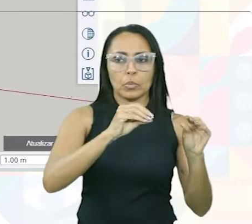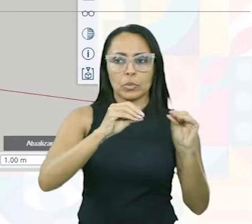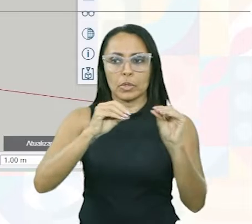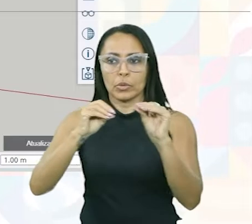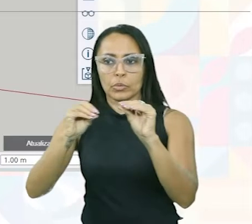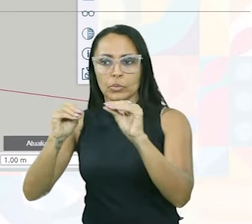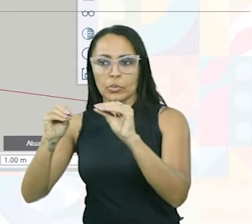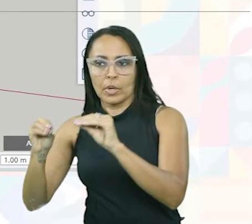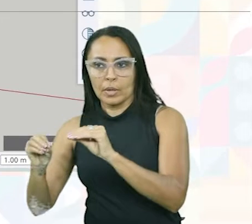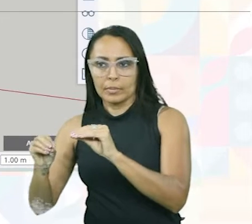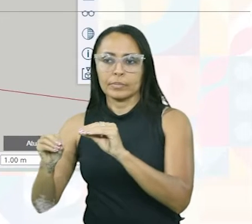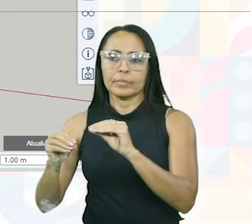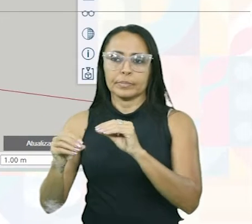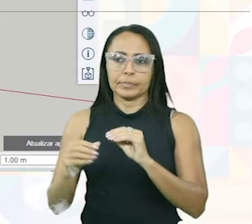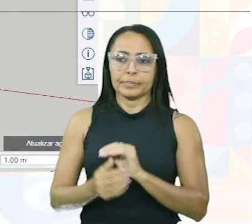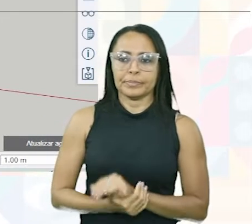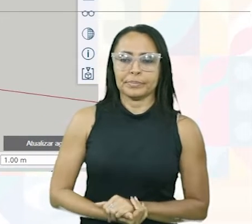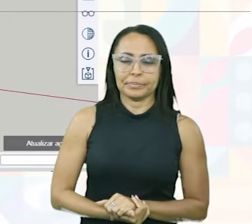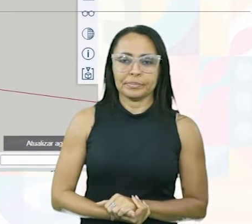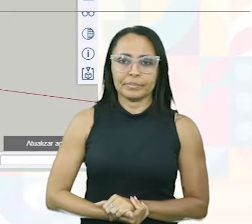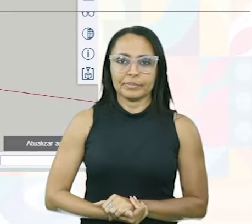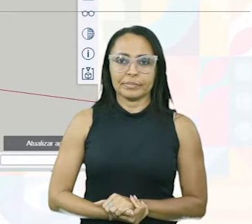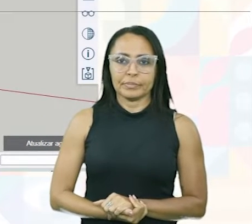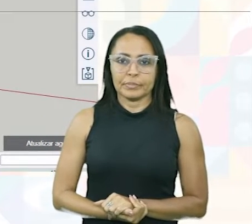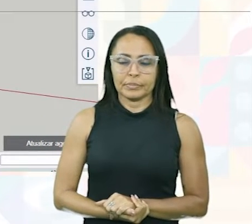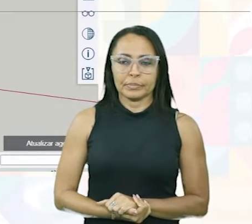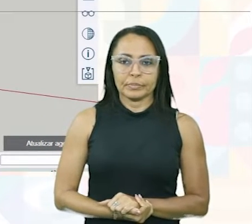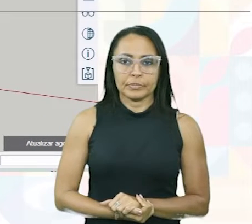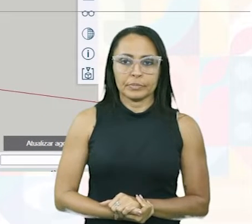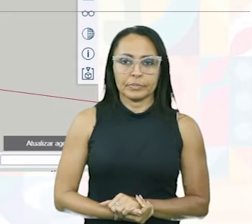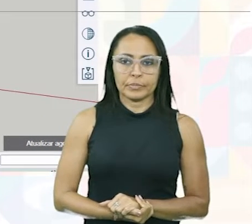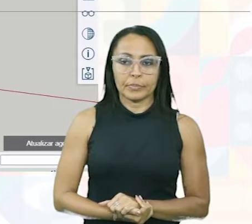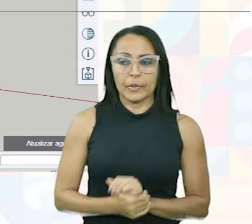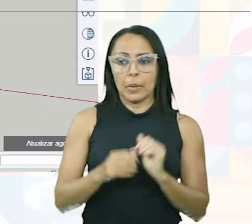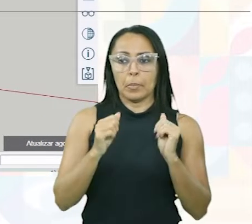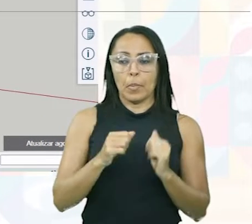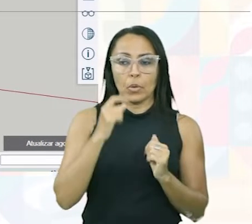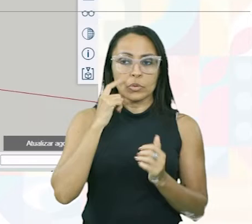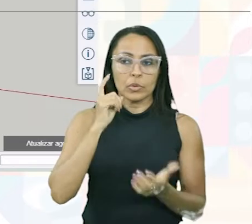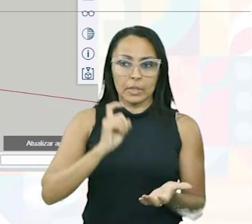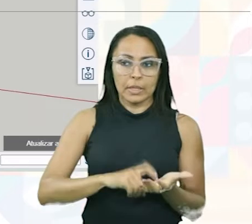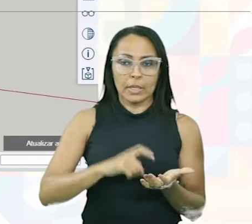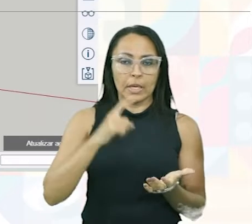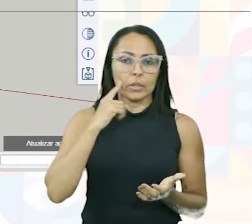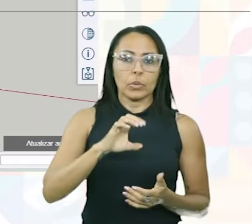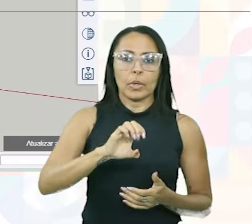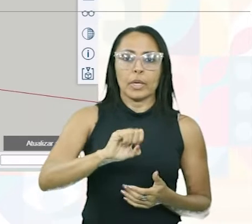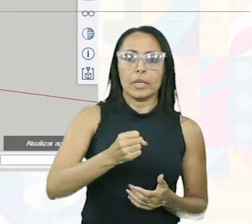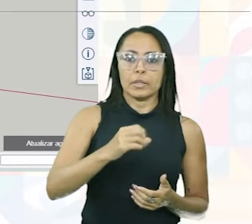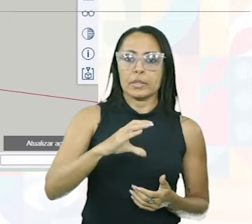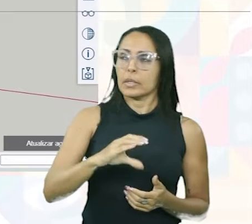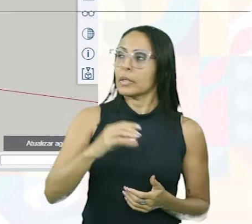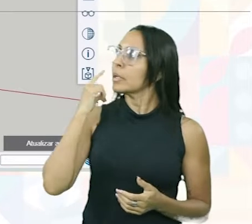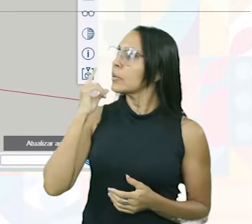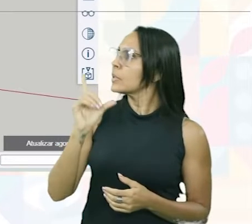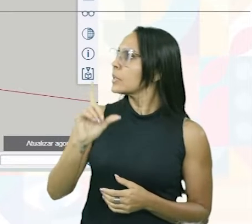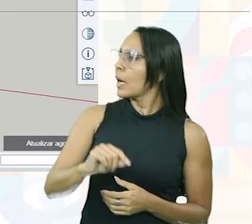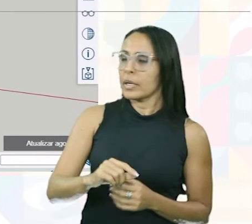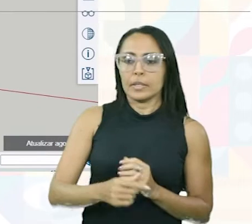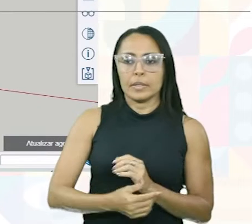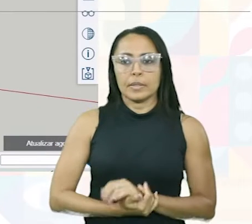tá? Pronto. Então, posso clicar no ESC para sair da ferramenta.